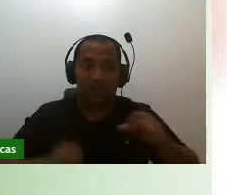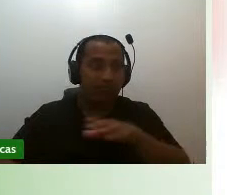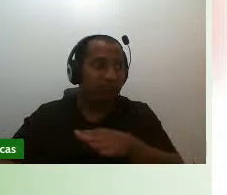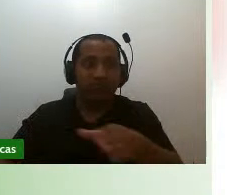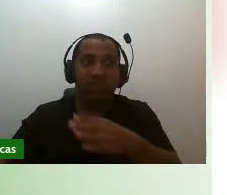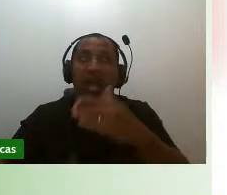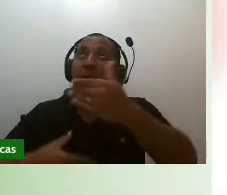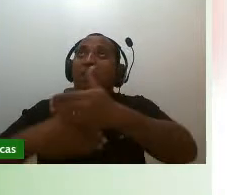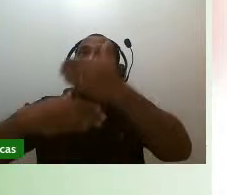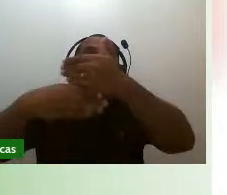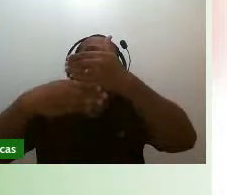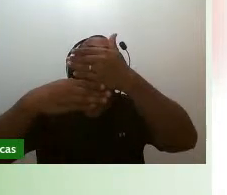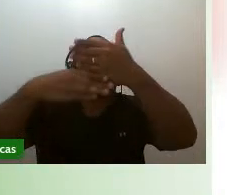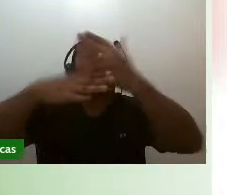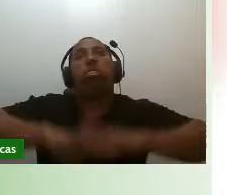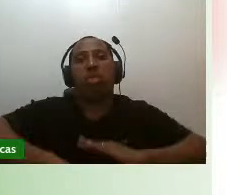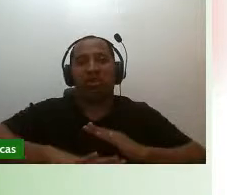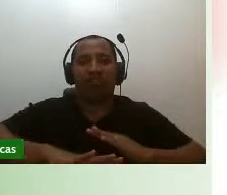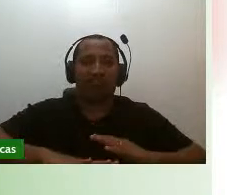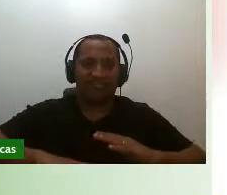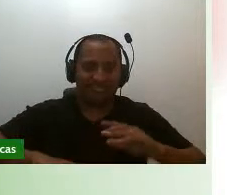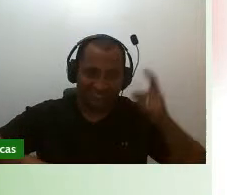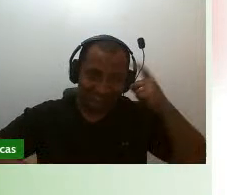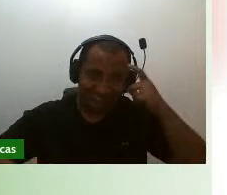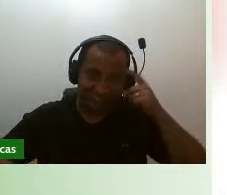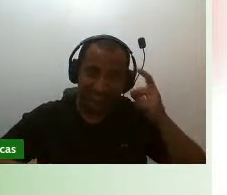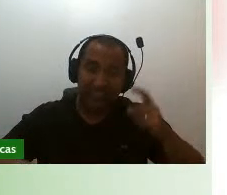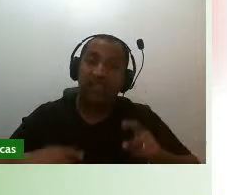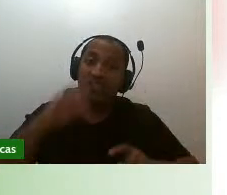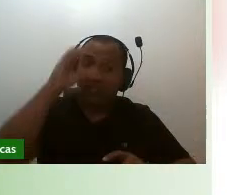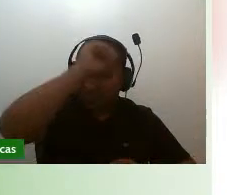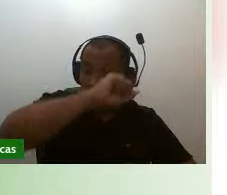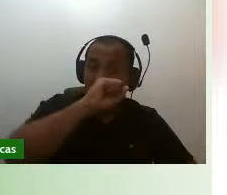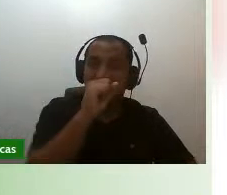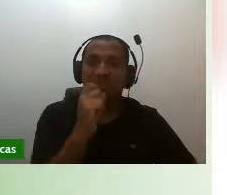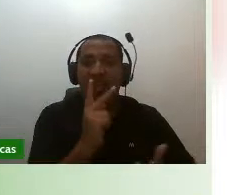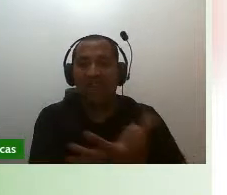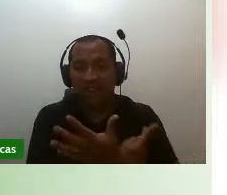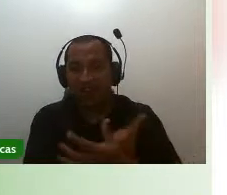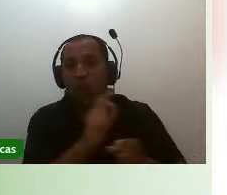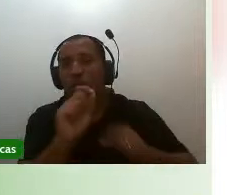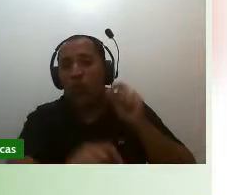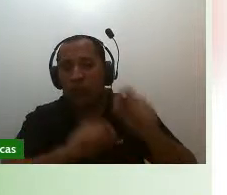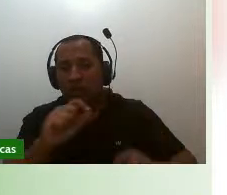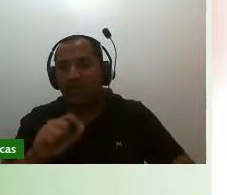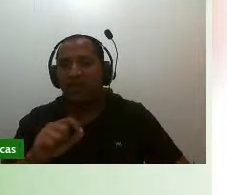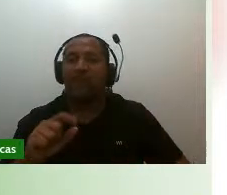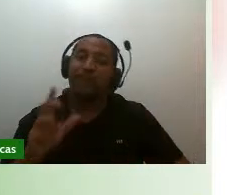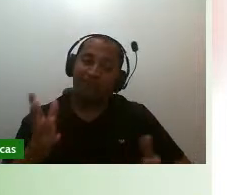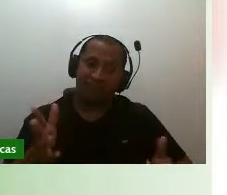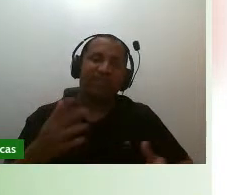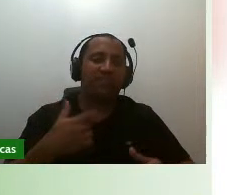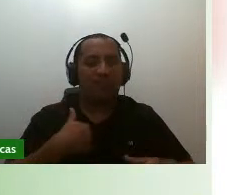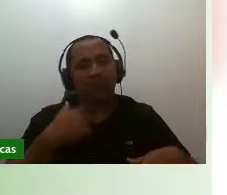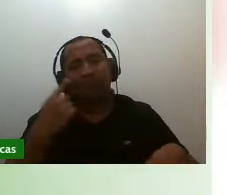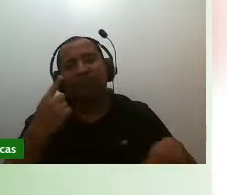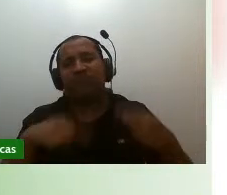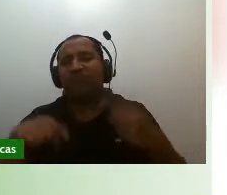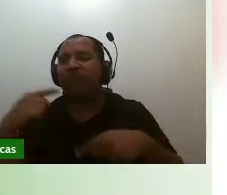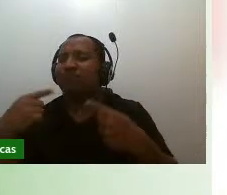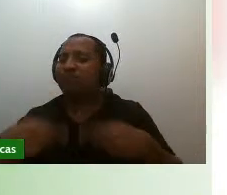vai se sustentar. E aí, como é que a gente aprende com os erros? Né? Então, esse diálogo, essa